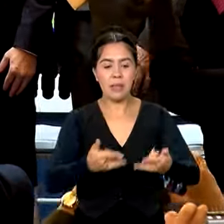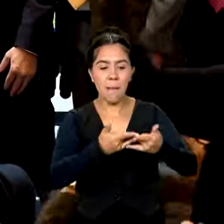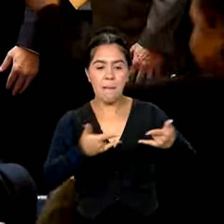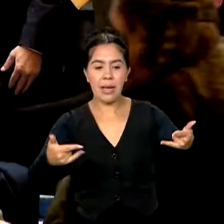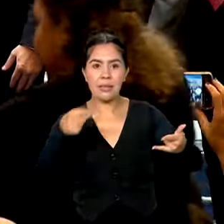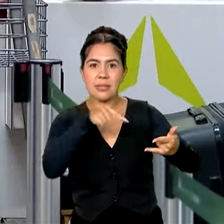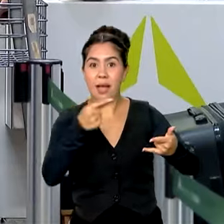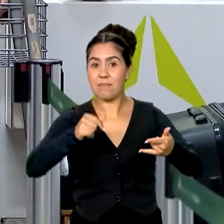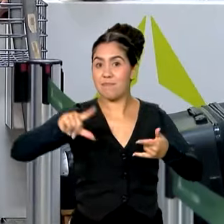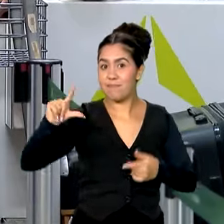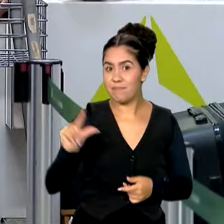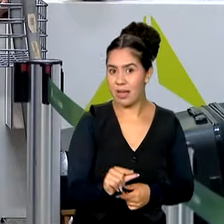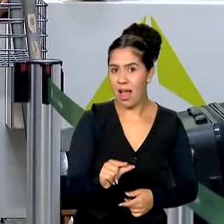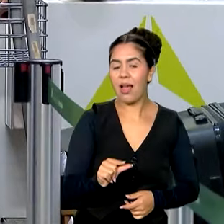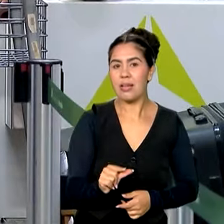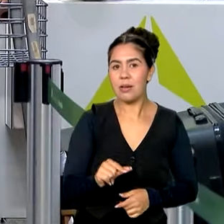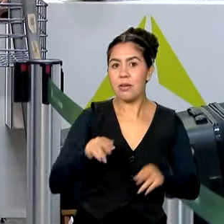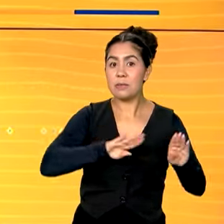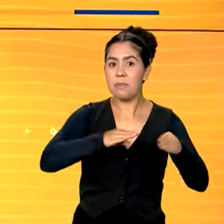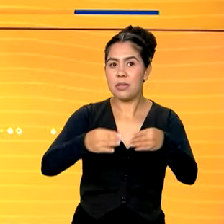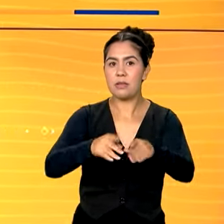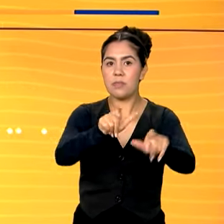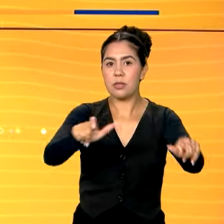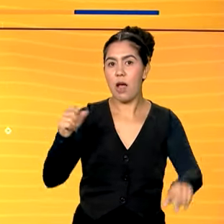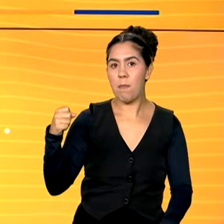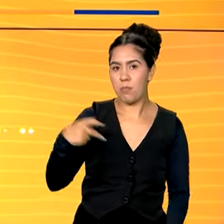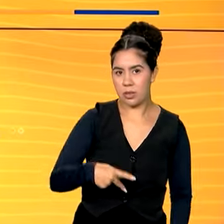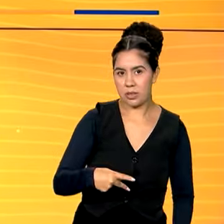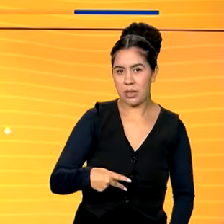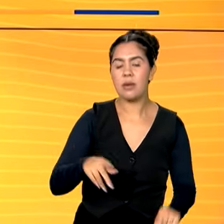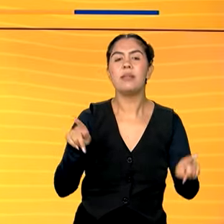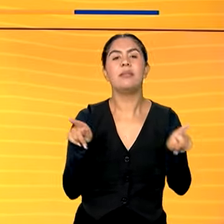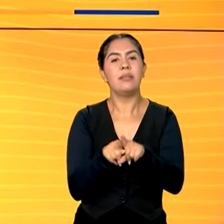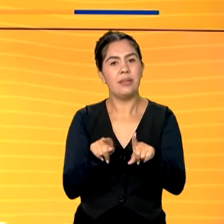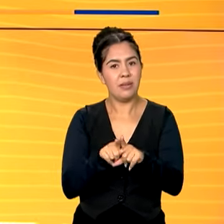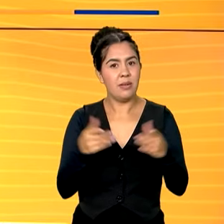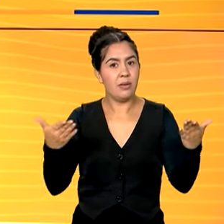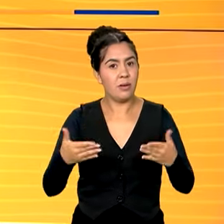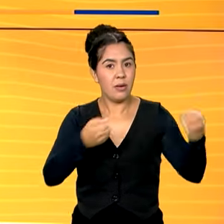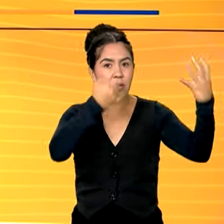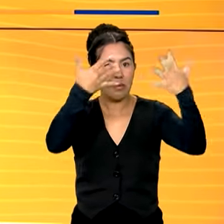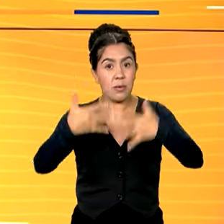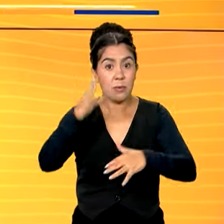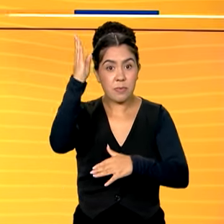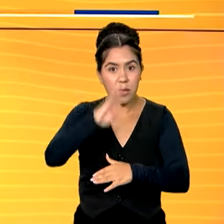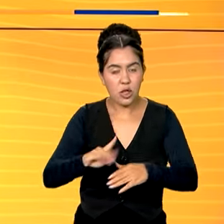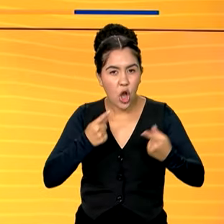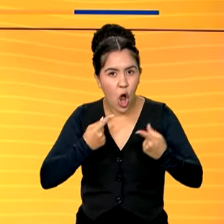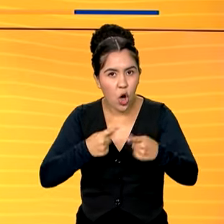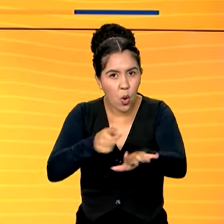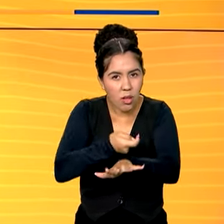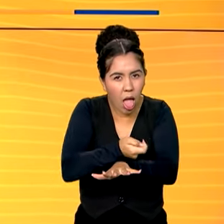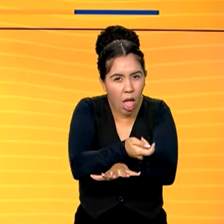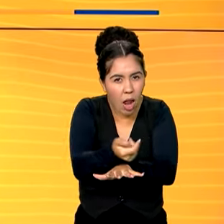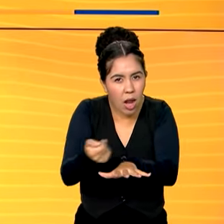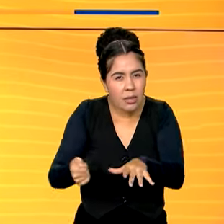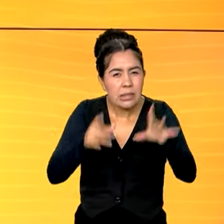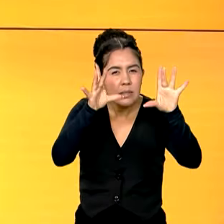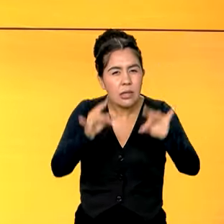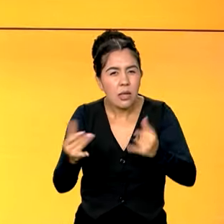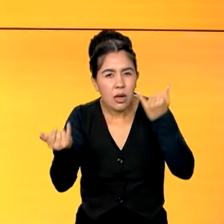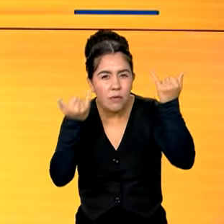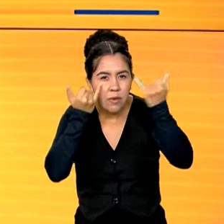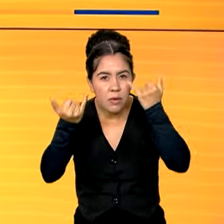aéreas mais baratas para aposentados. E mais, hoje tem o quadro Brasil contra Fake. Saiba sobre os uniformes